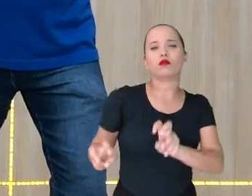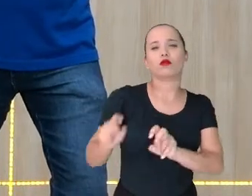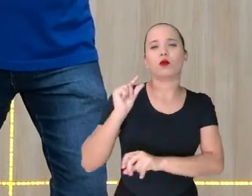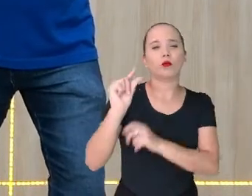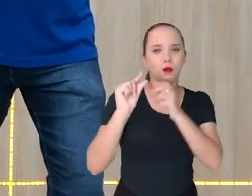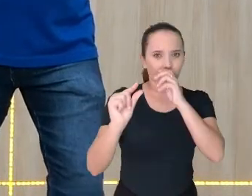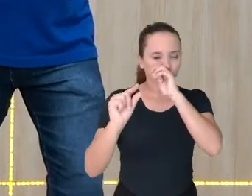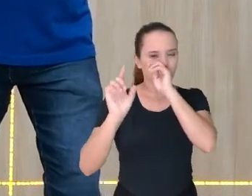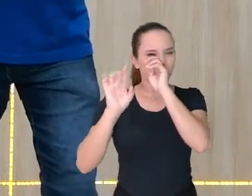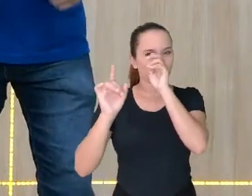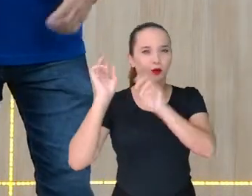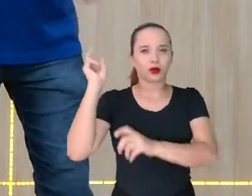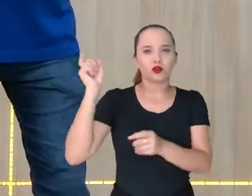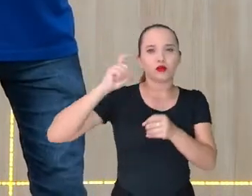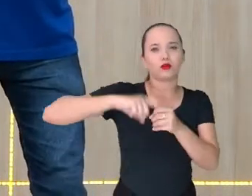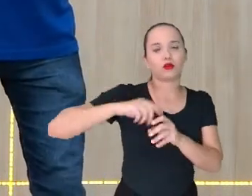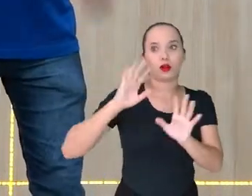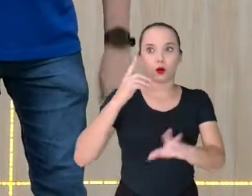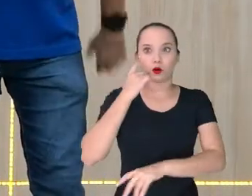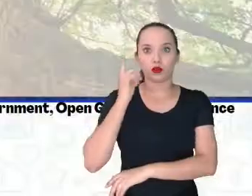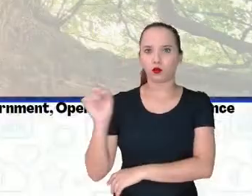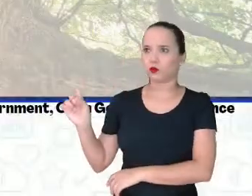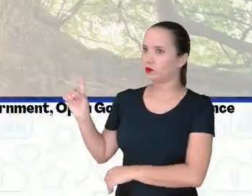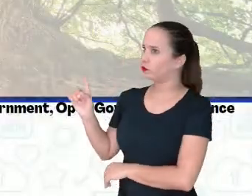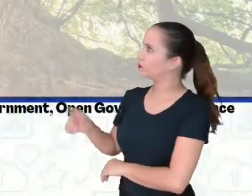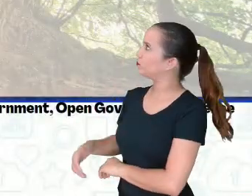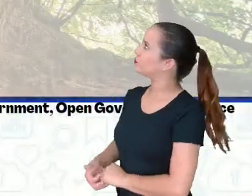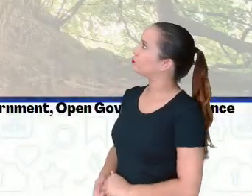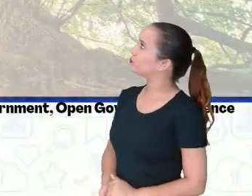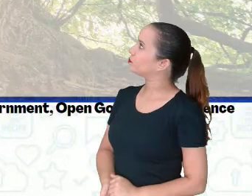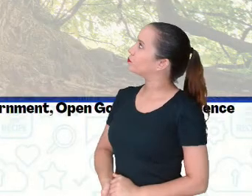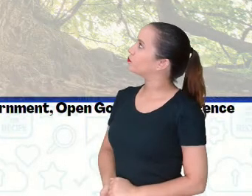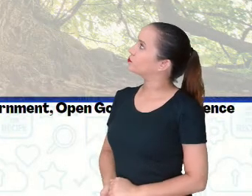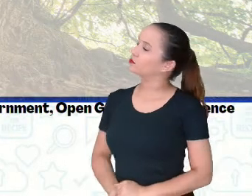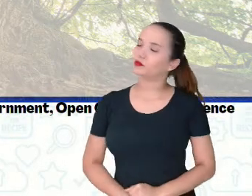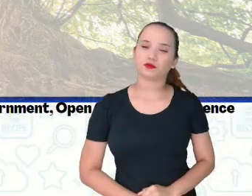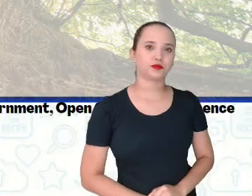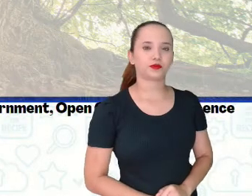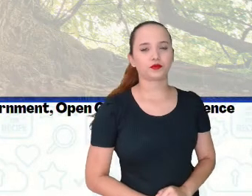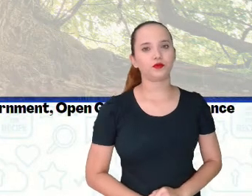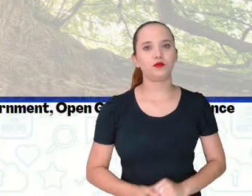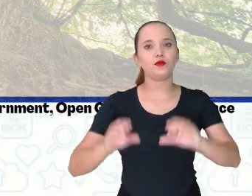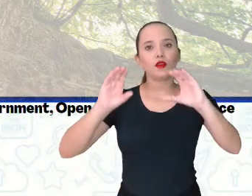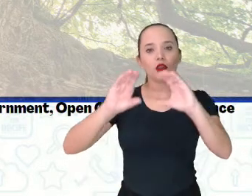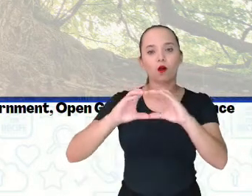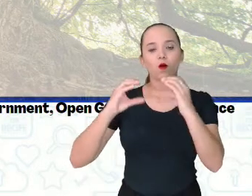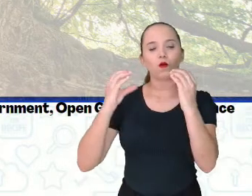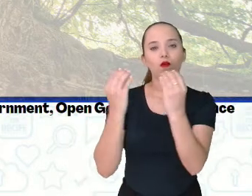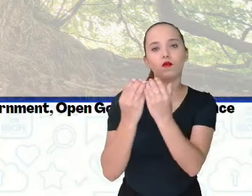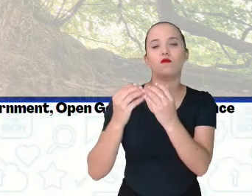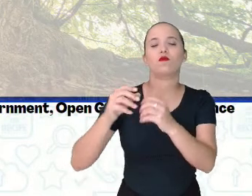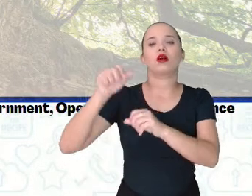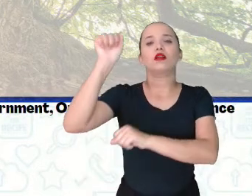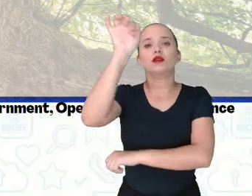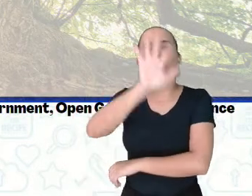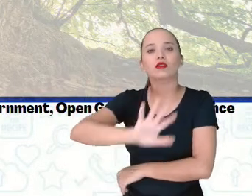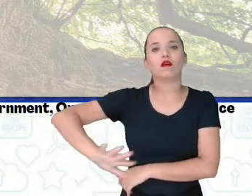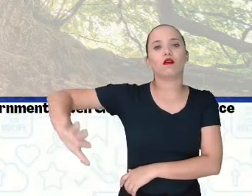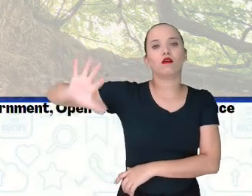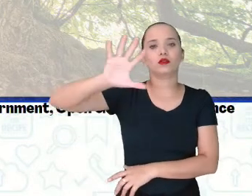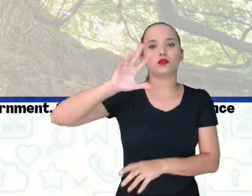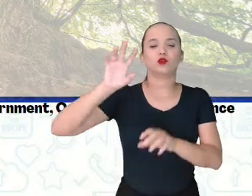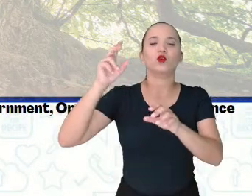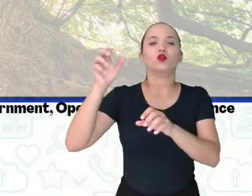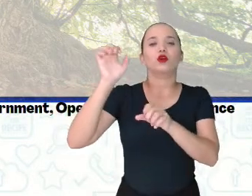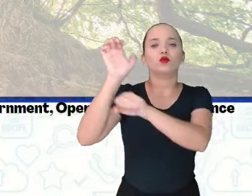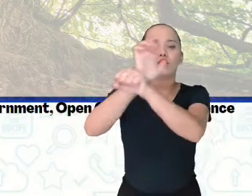só recapitular. O que é que tem aí em cima? A Conferência Nacional das Nações Unidas sobre as